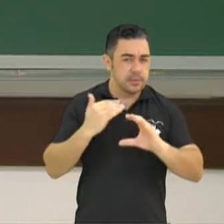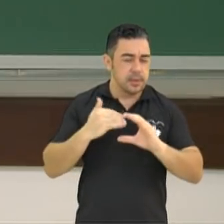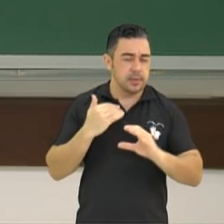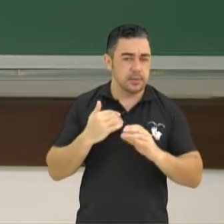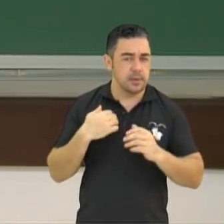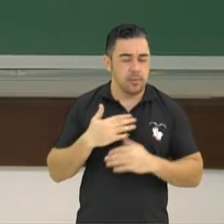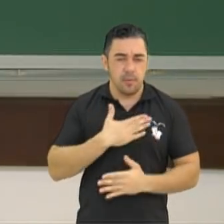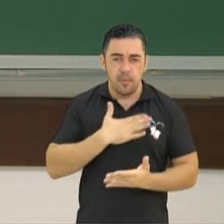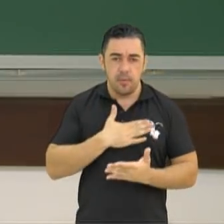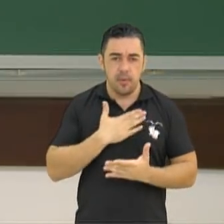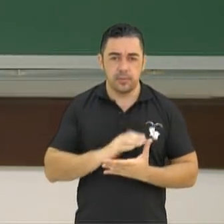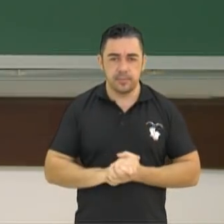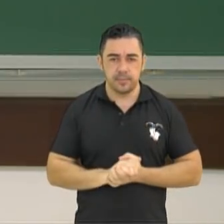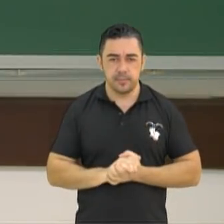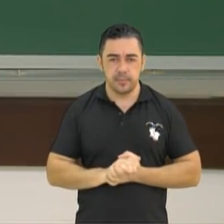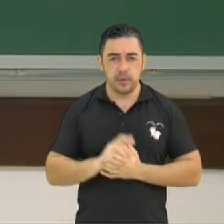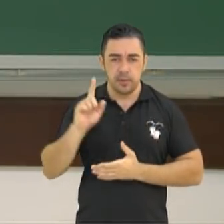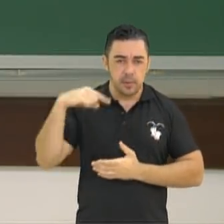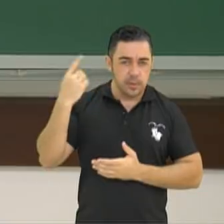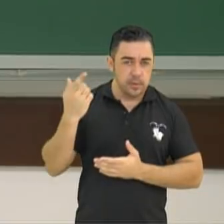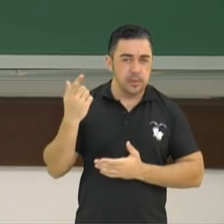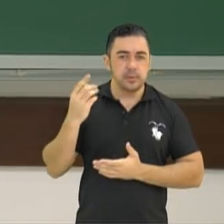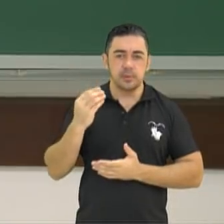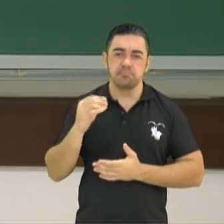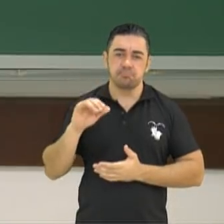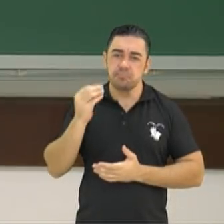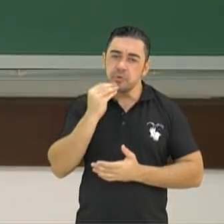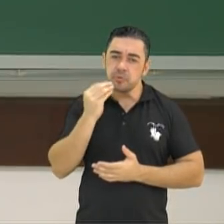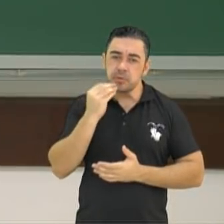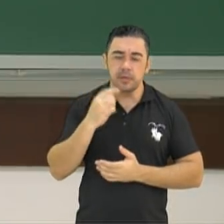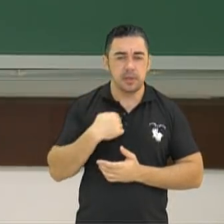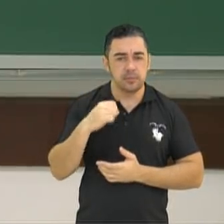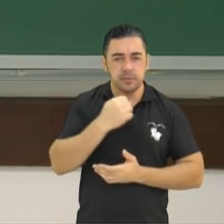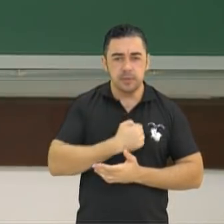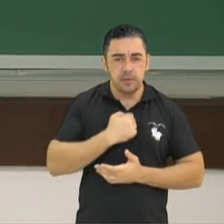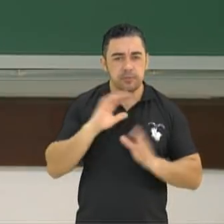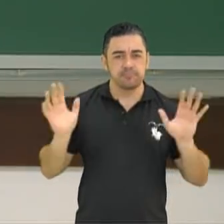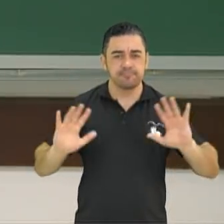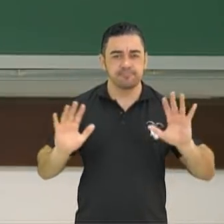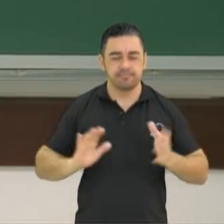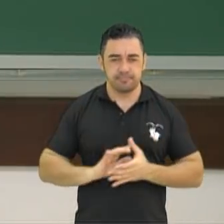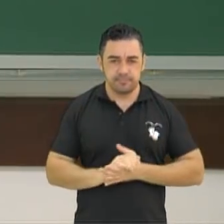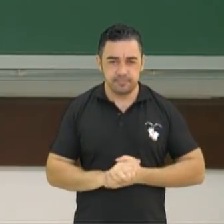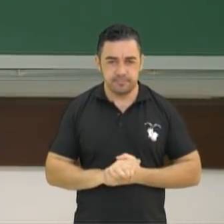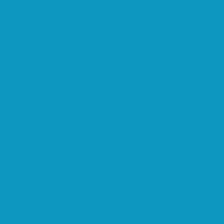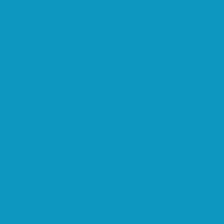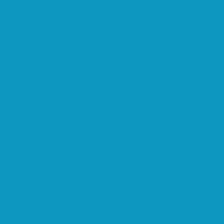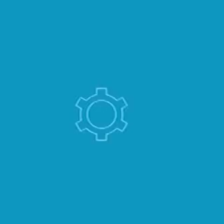quando vocês mandam mensagem, tá? Então, quem sabe até uma próxima oportunidade, eu vou ficar aqui morrendo de saudade. Até lá, gente!